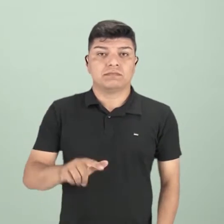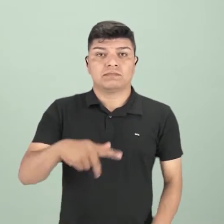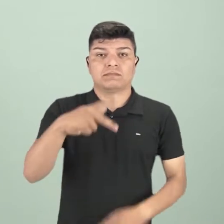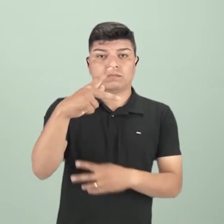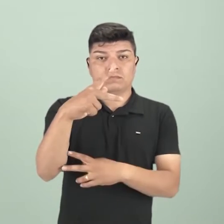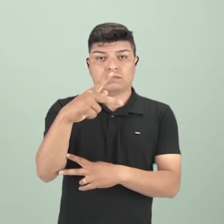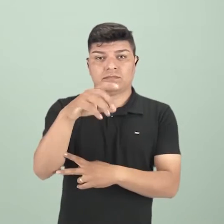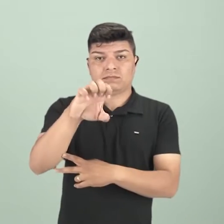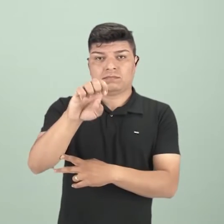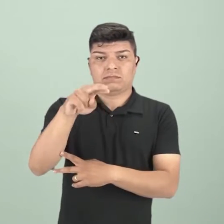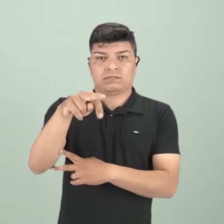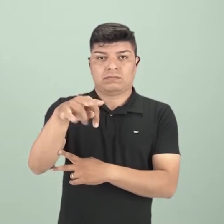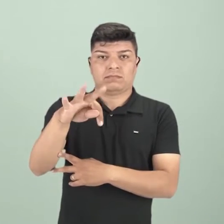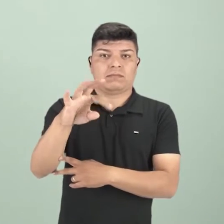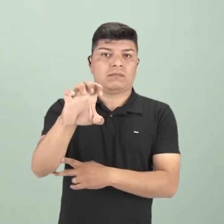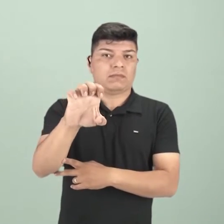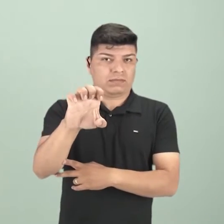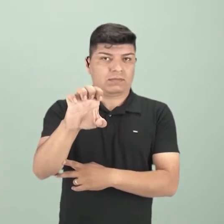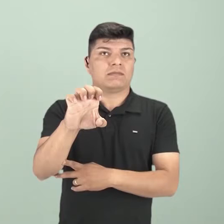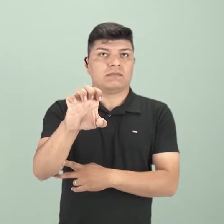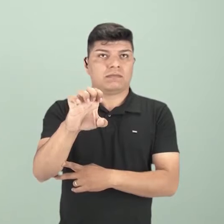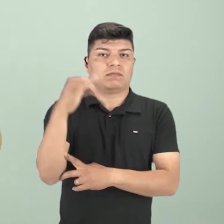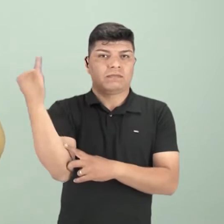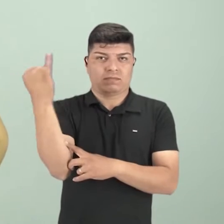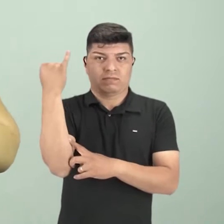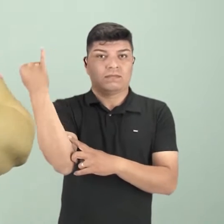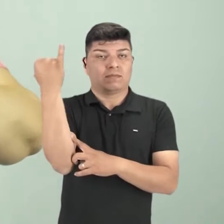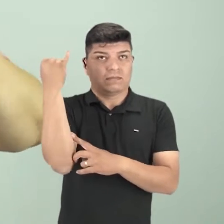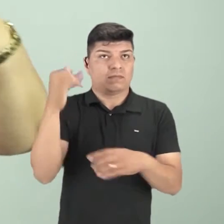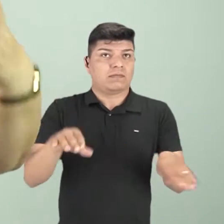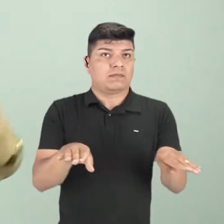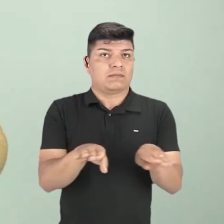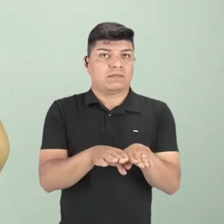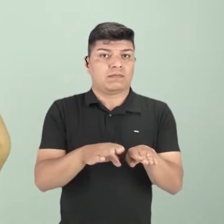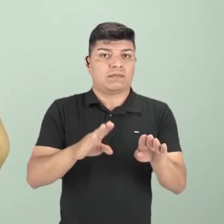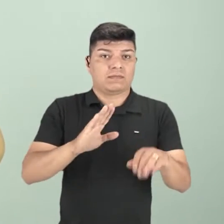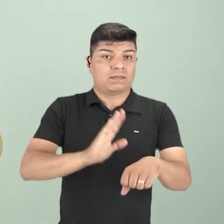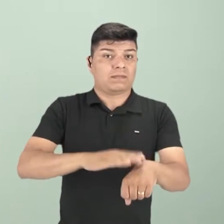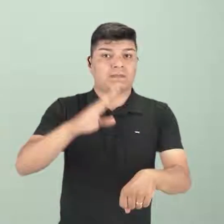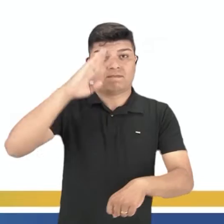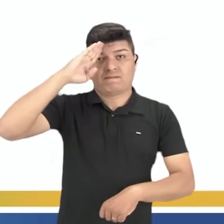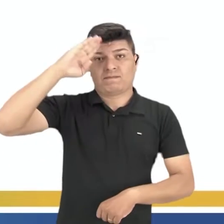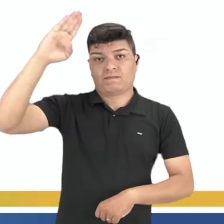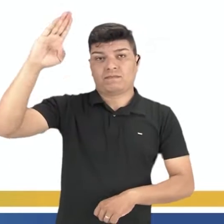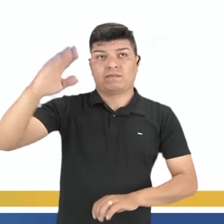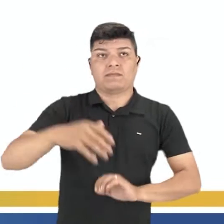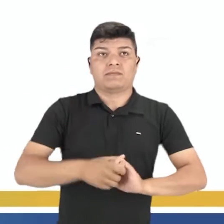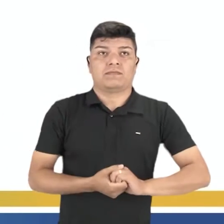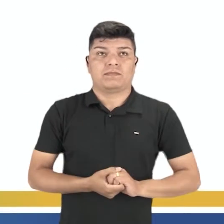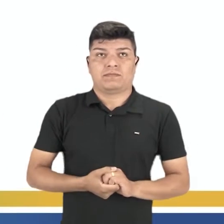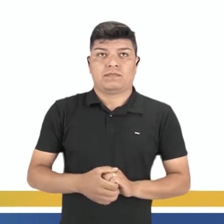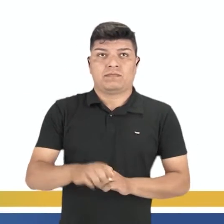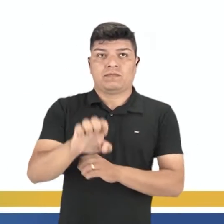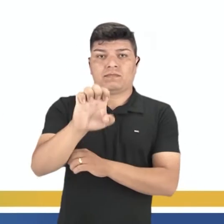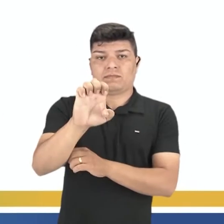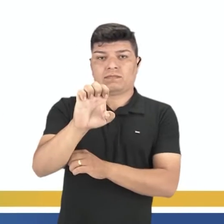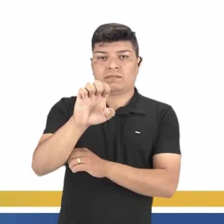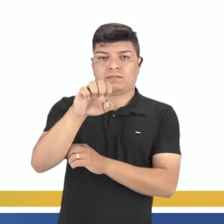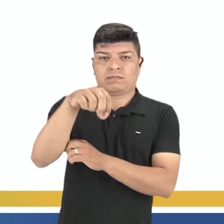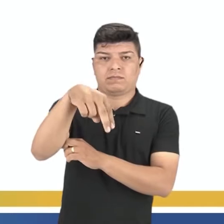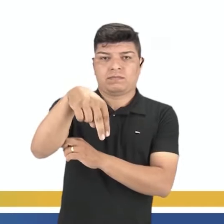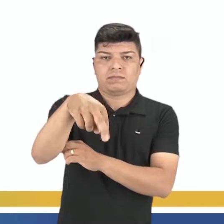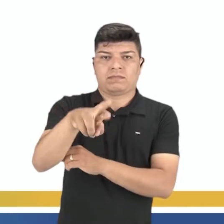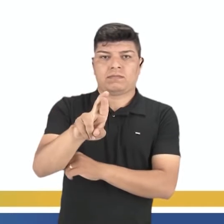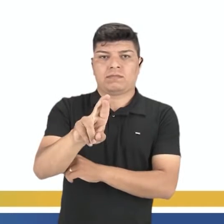muito interessante também, não menos importante, eu diria que é a mais fundamental de todas, é o enredo. E o que